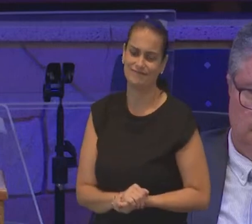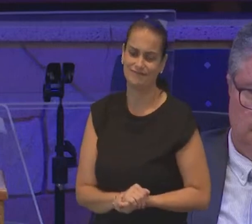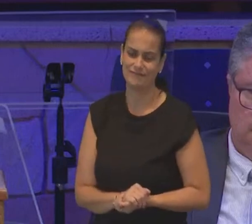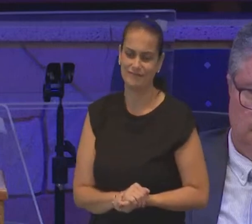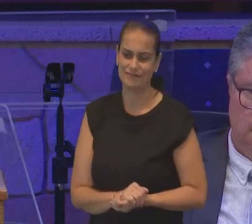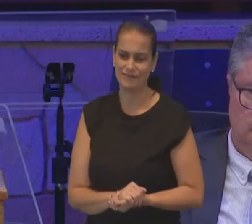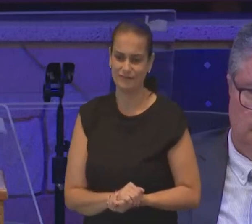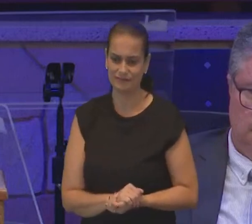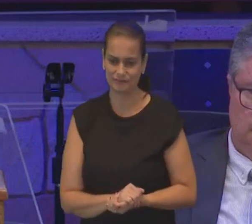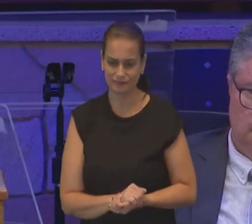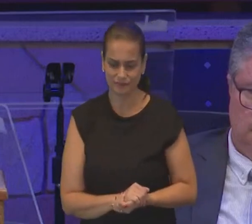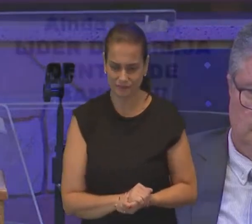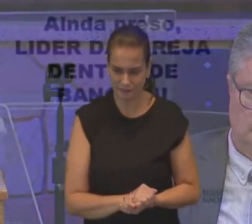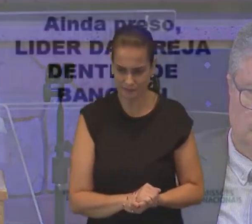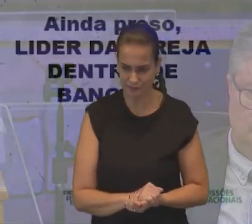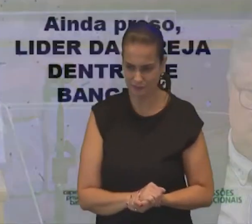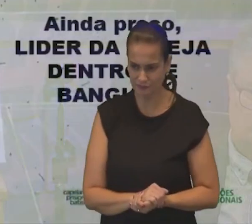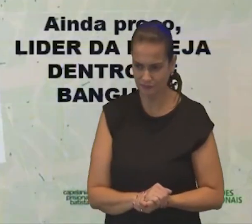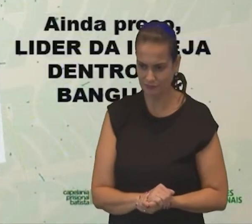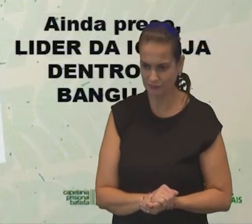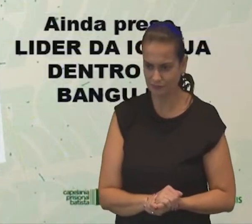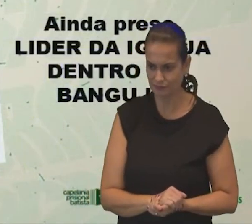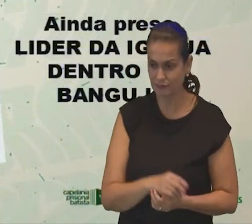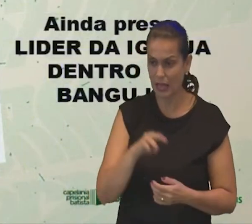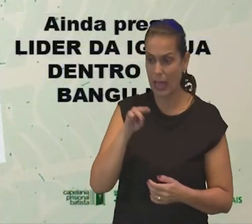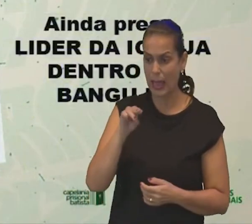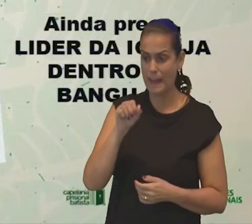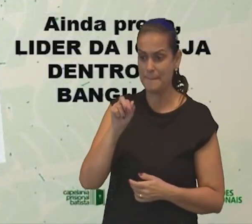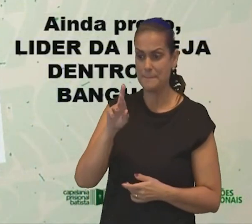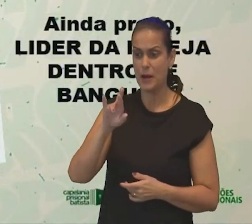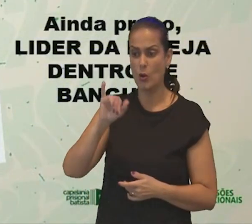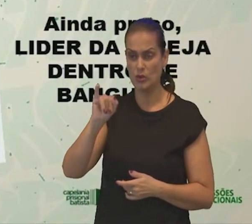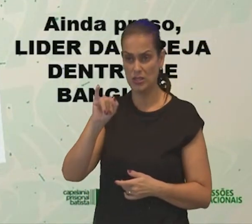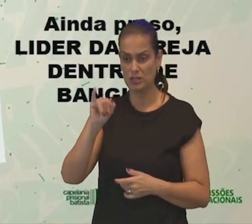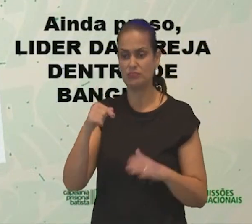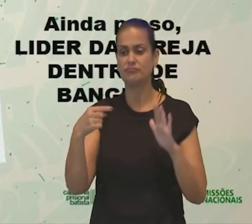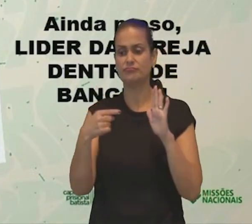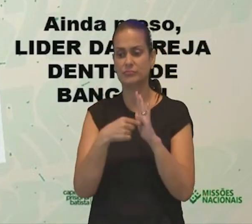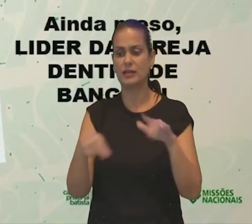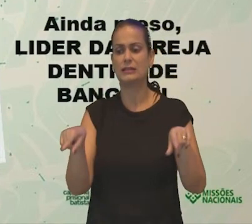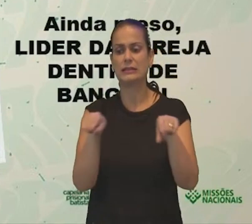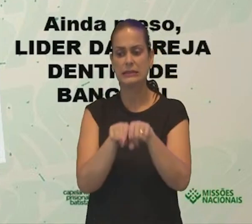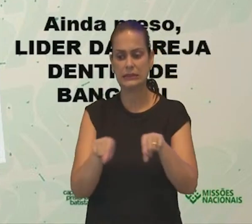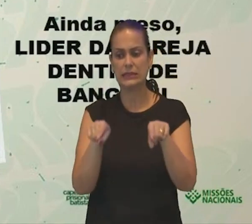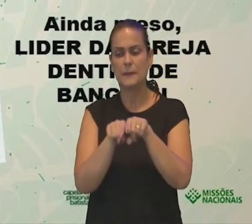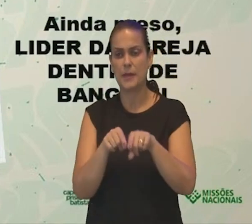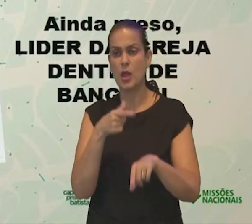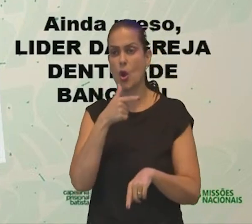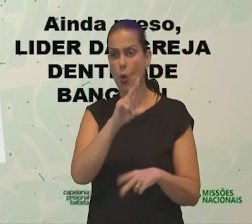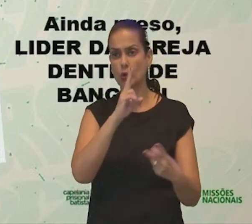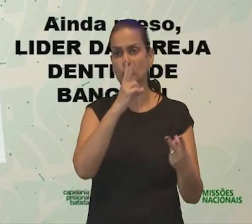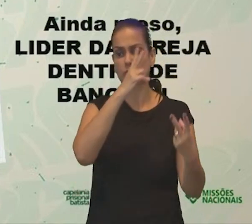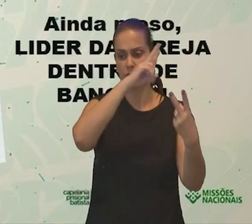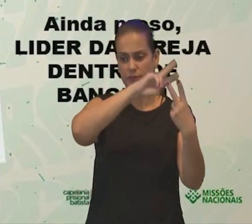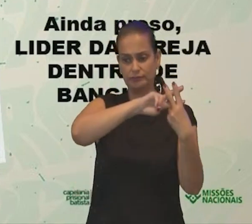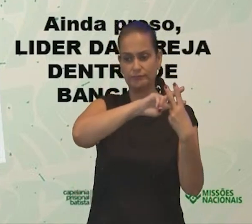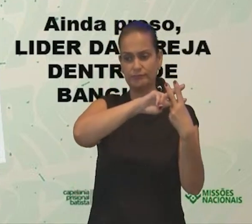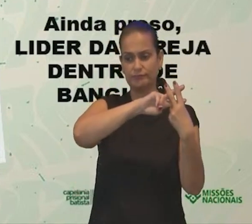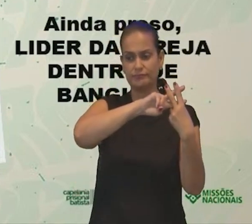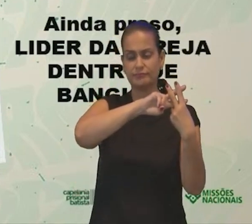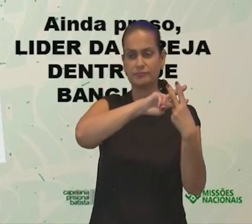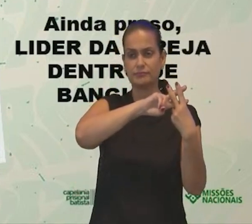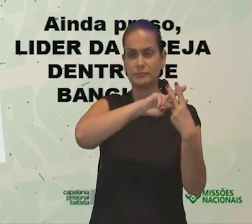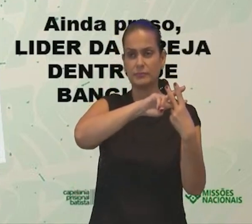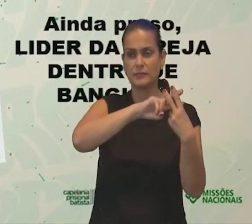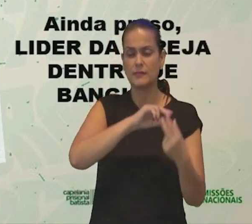Mauri Alves não é diferente. Eu também já conhecia Mauri de Catanduvas, Paraná, que é o outro presídio federal,